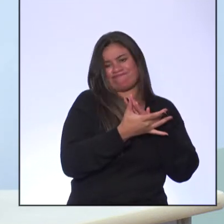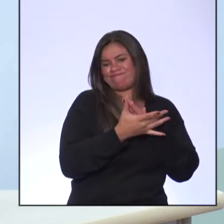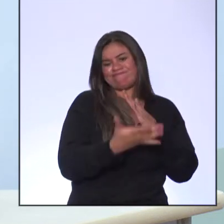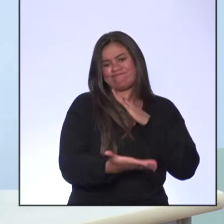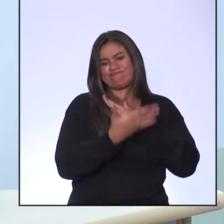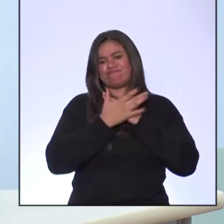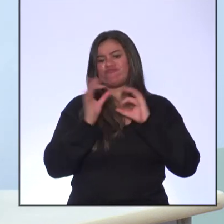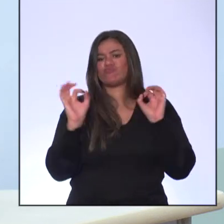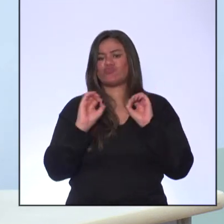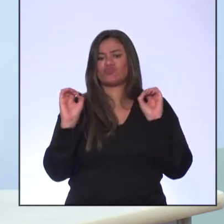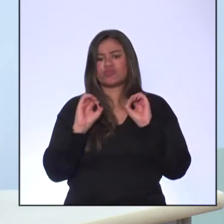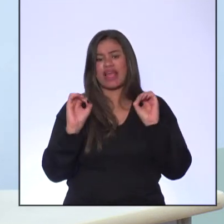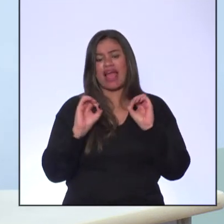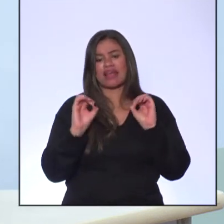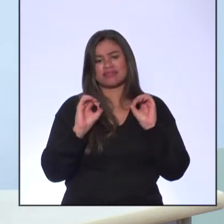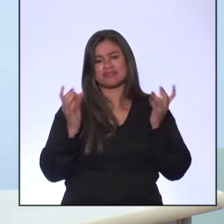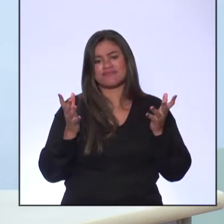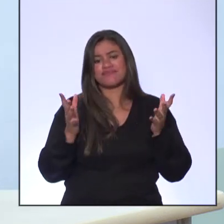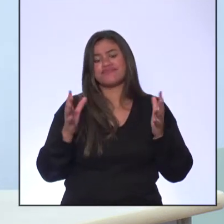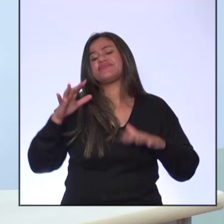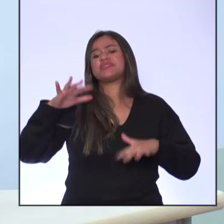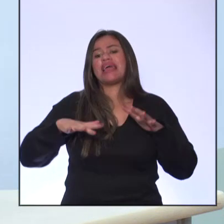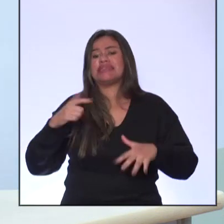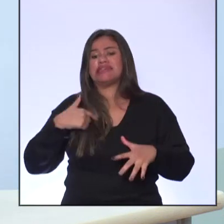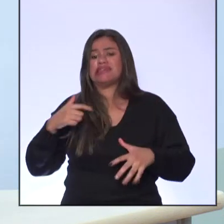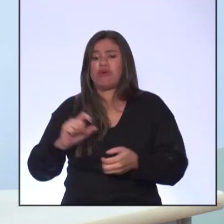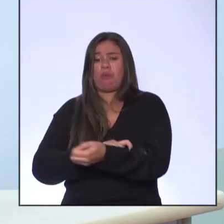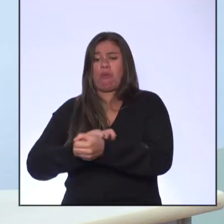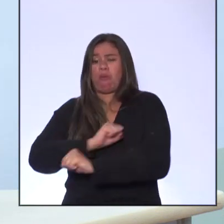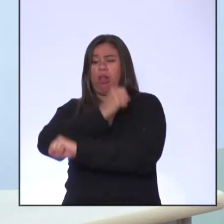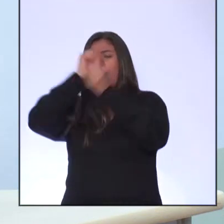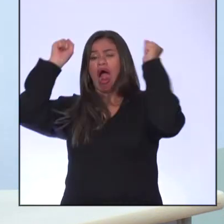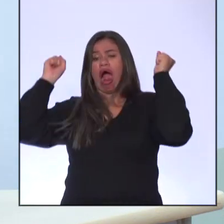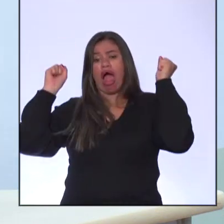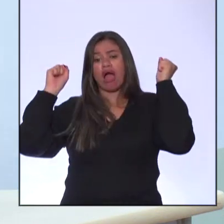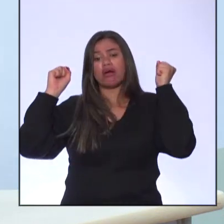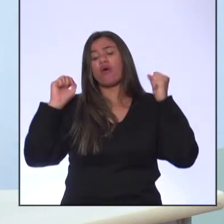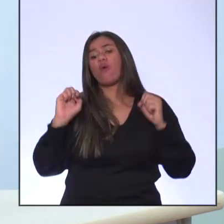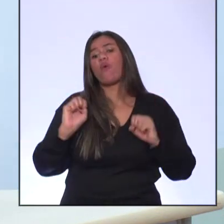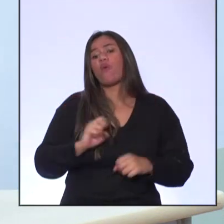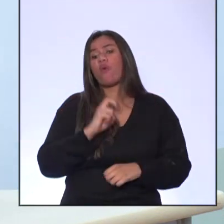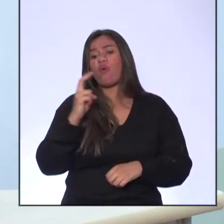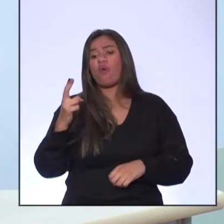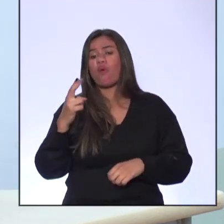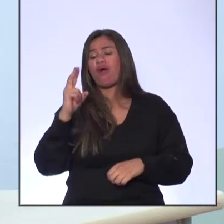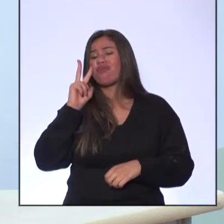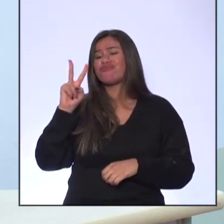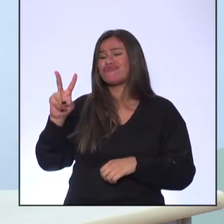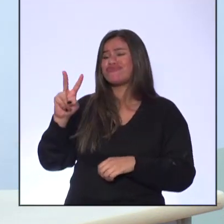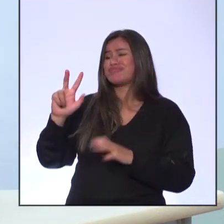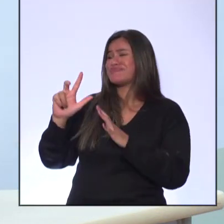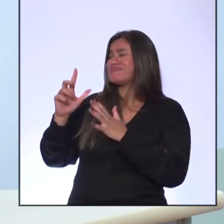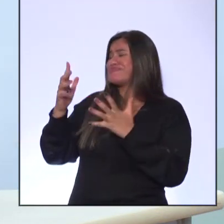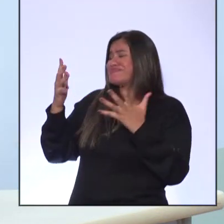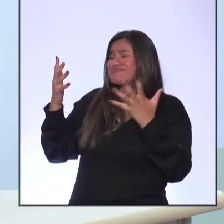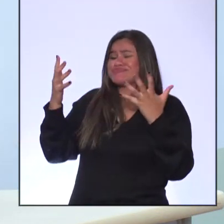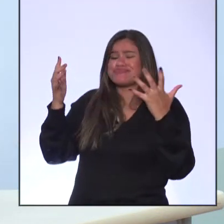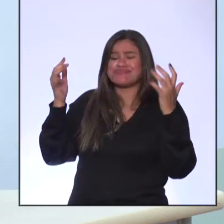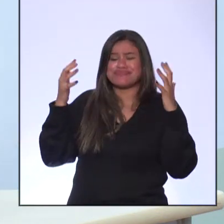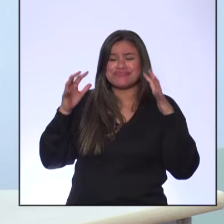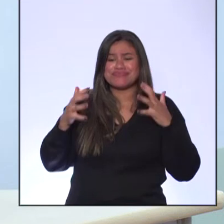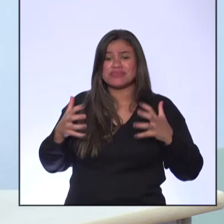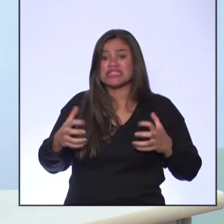que eu estou muito nervoso, estou muito explosivo, ou acabei de ler uma notícia que me deixou muito